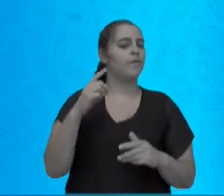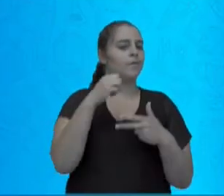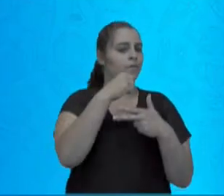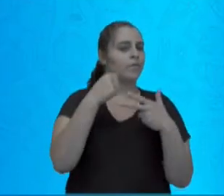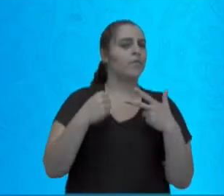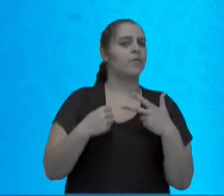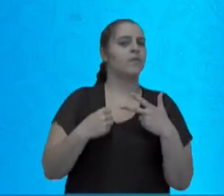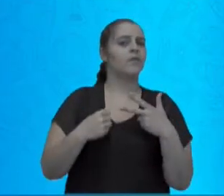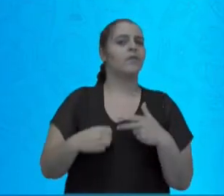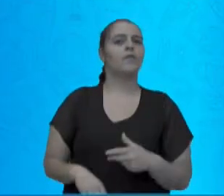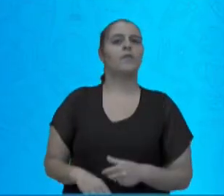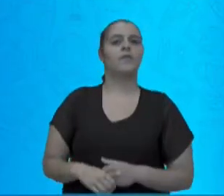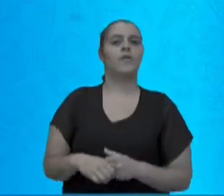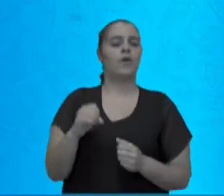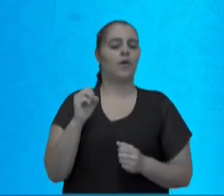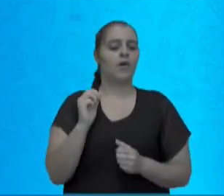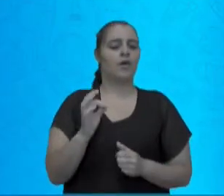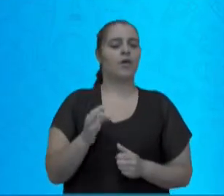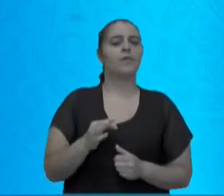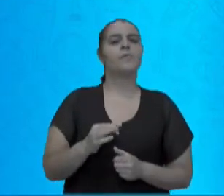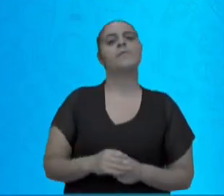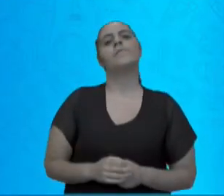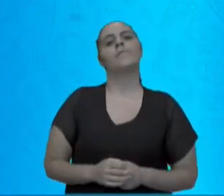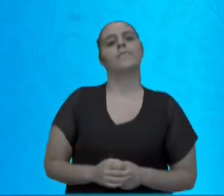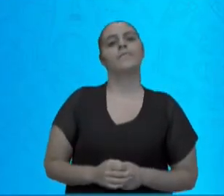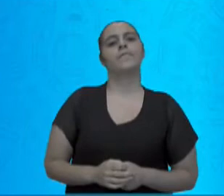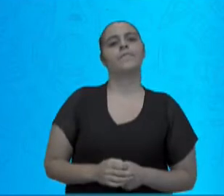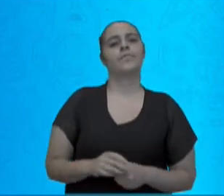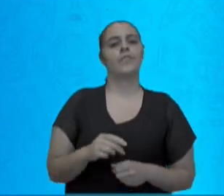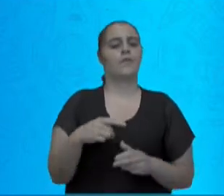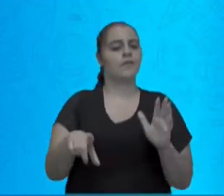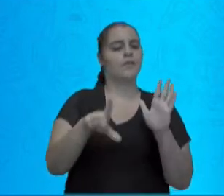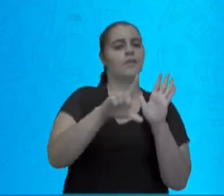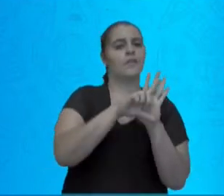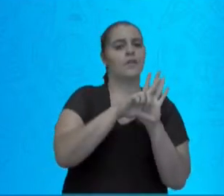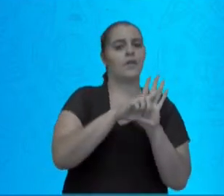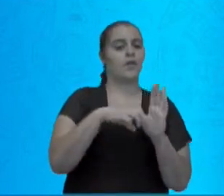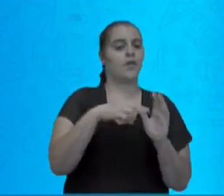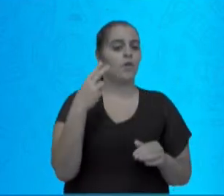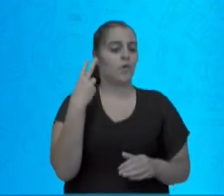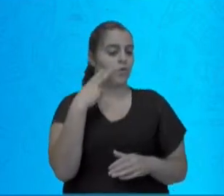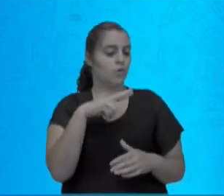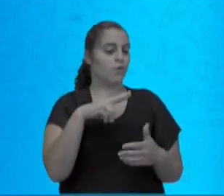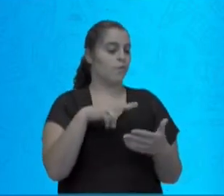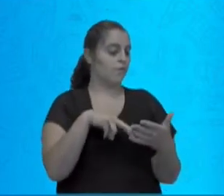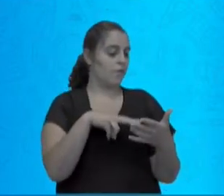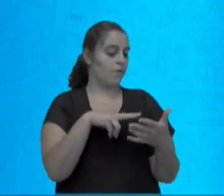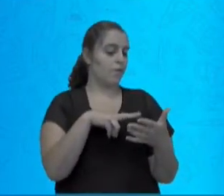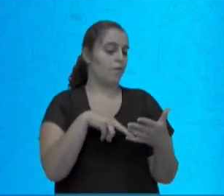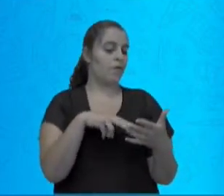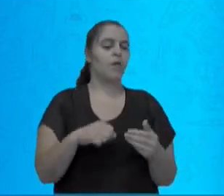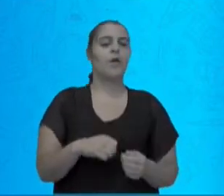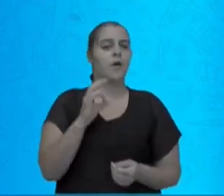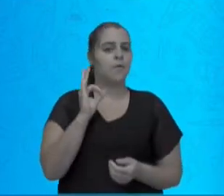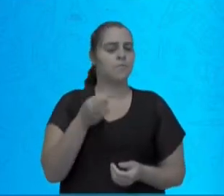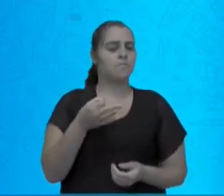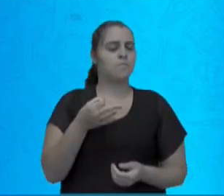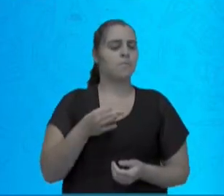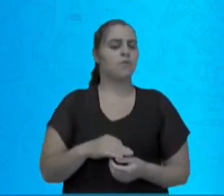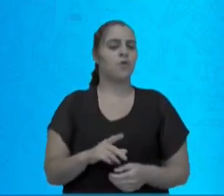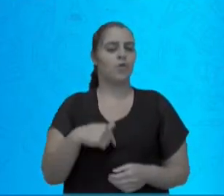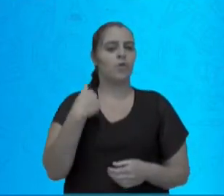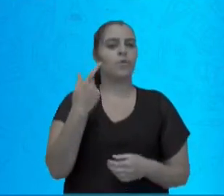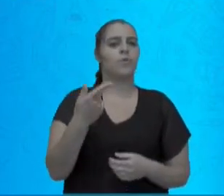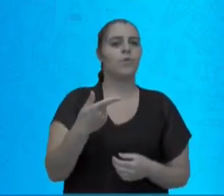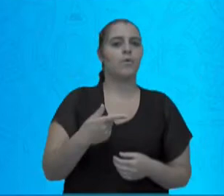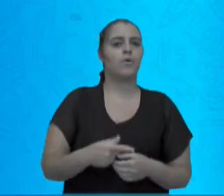3 poderes. Ok? Um faz as leis, o outro verifica, aprova, e o